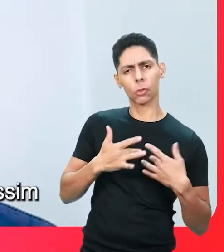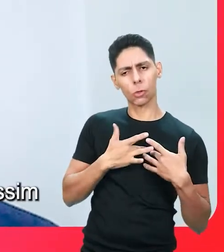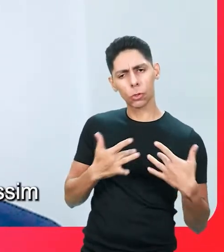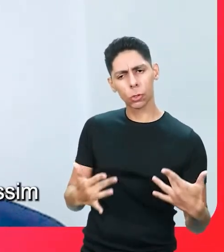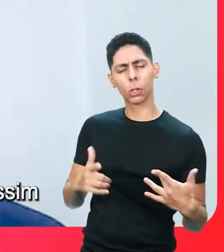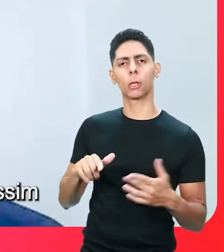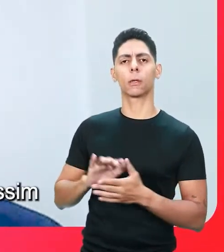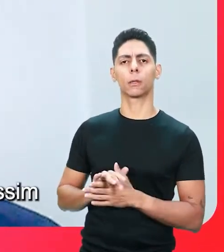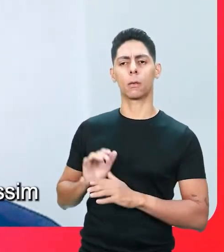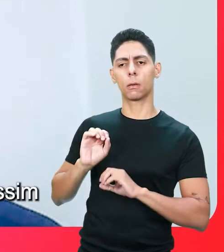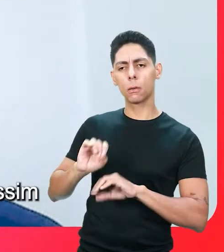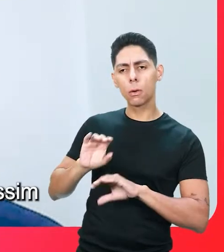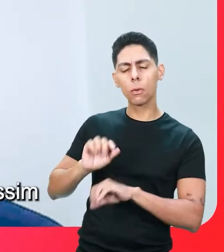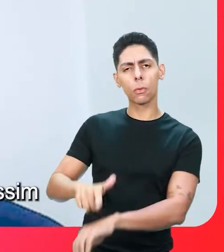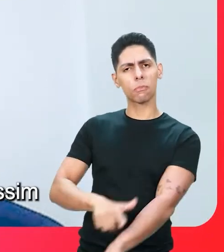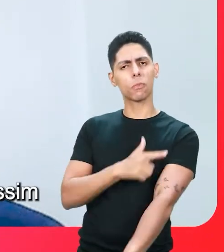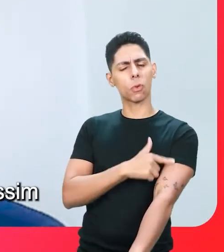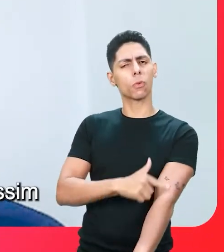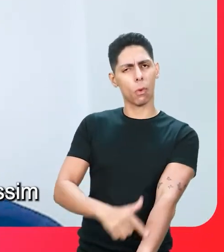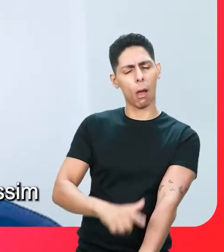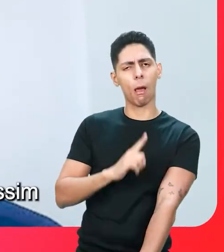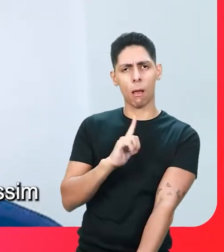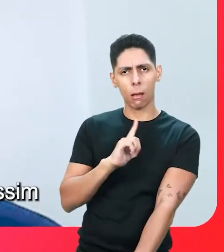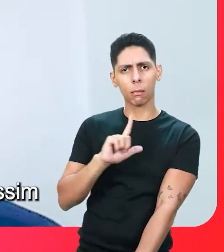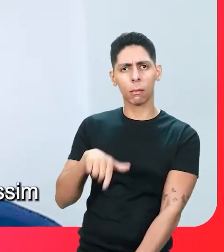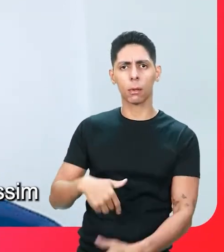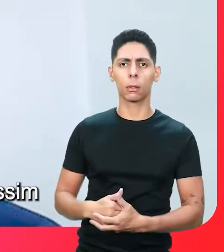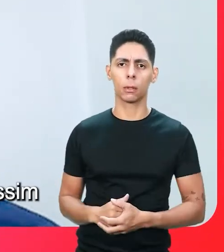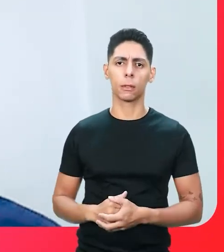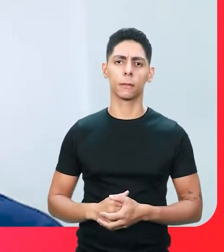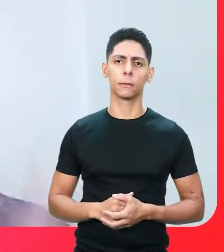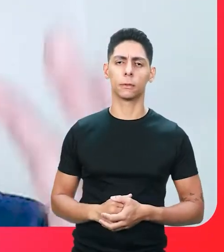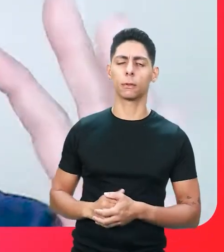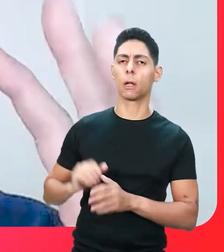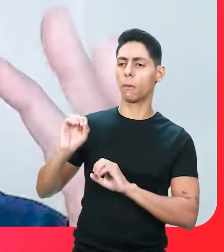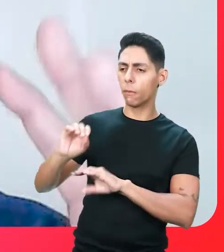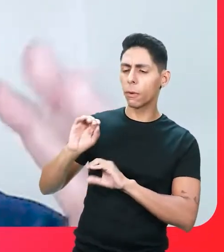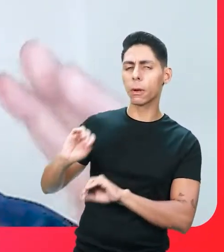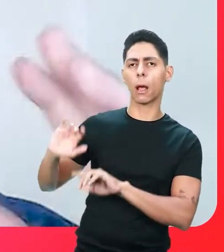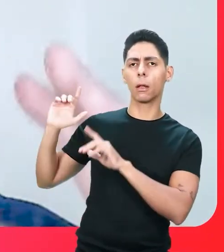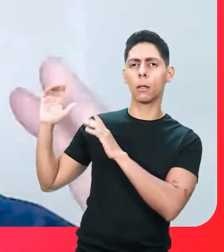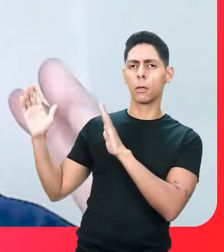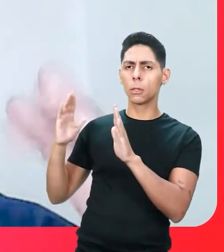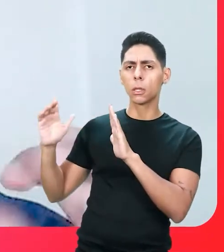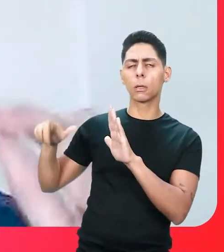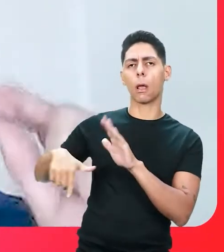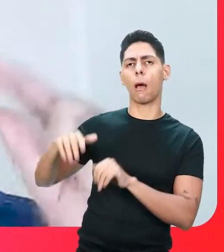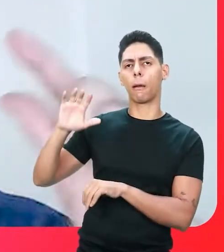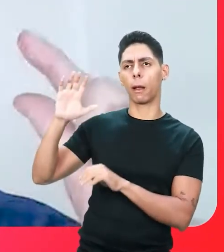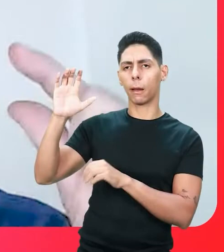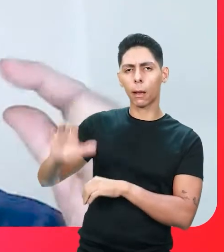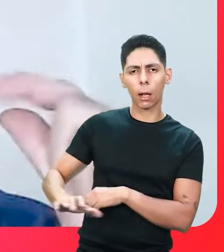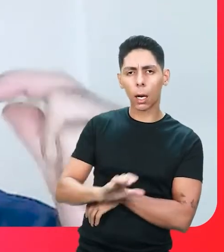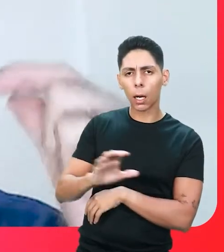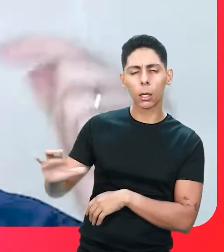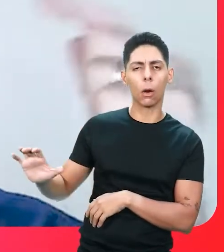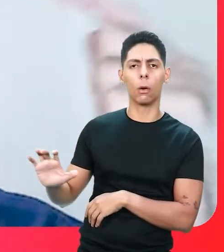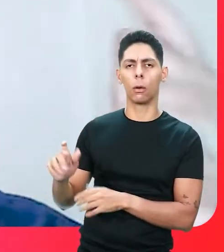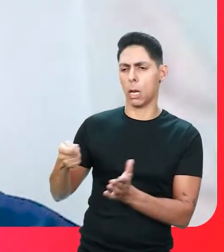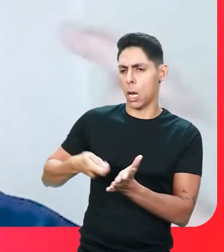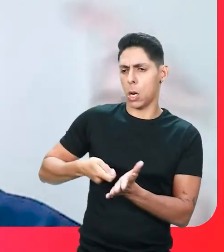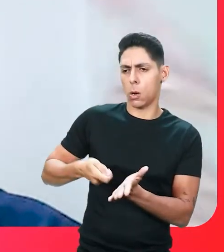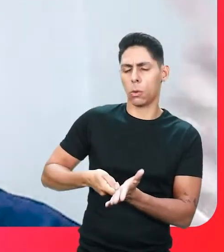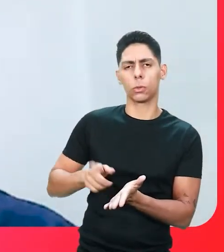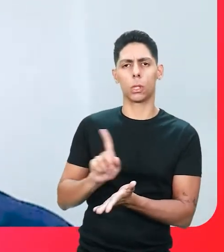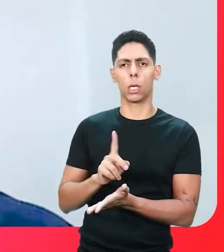fui educado, gente, num esquema muito assim, da tradicional família católica, era tudo muito rígido, você não podia nem